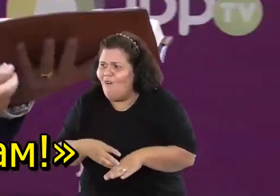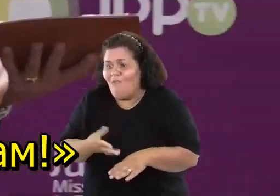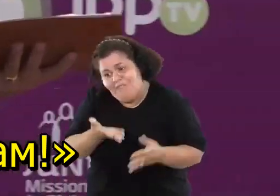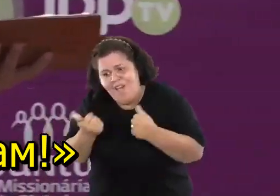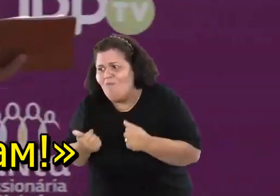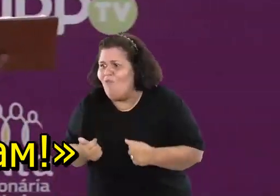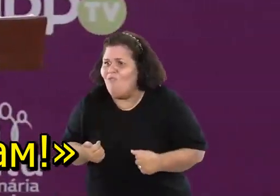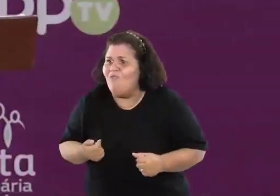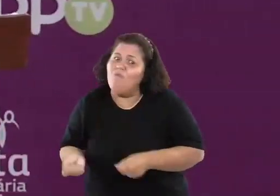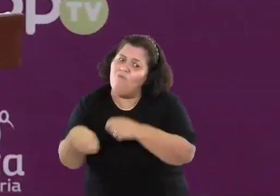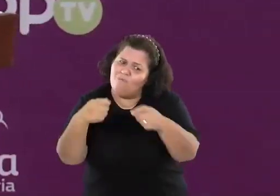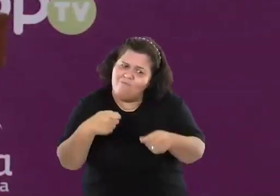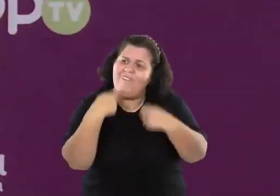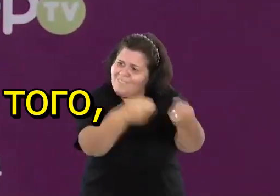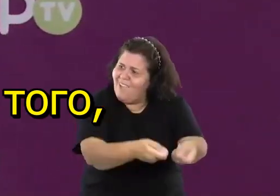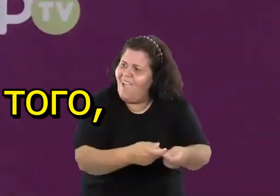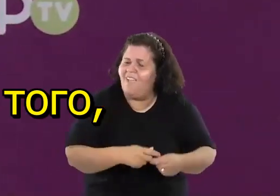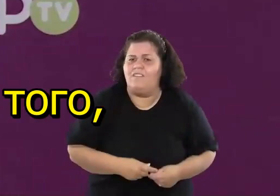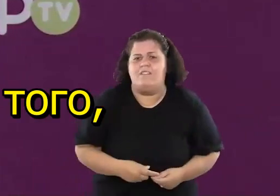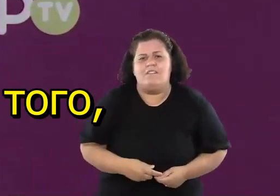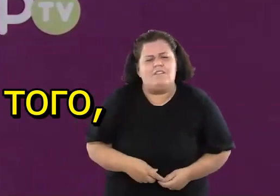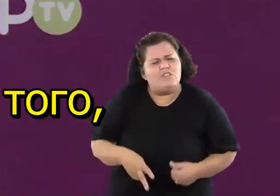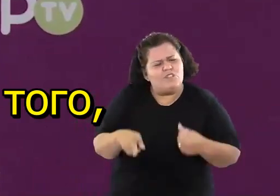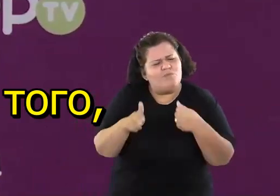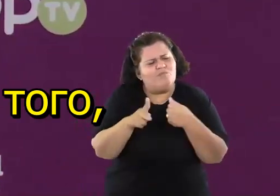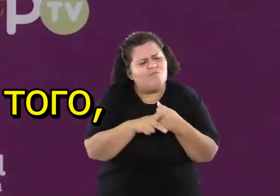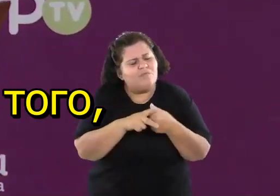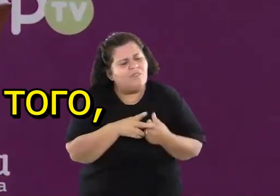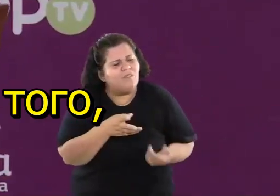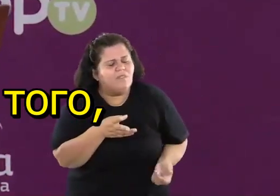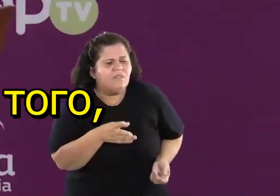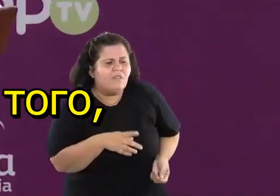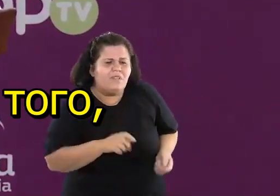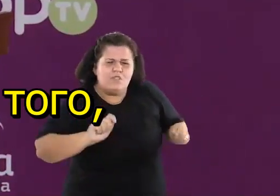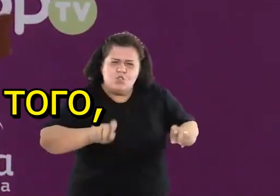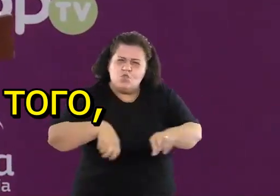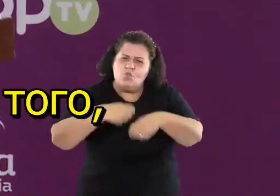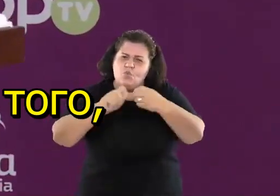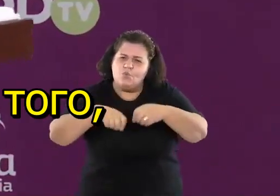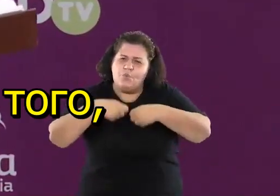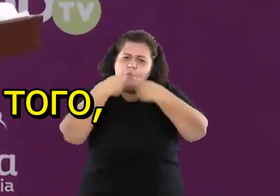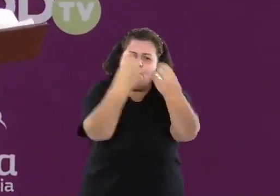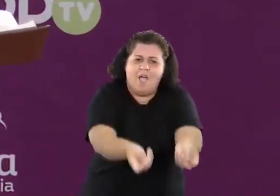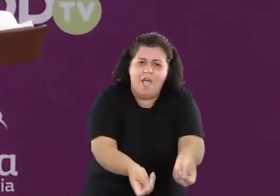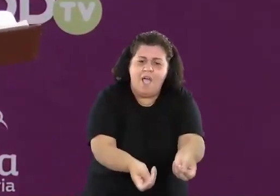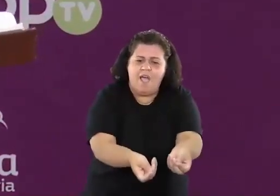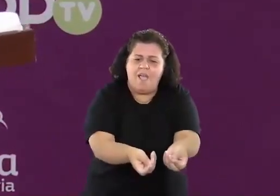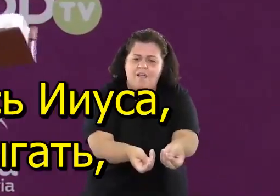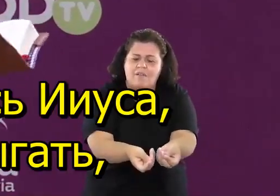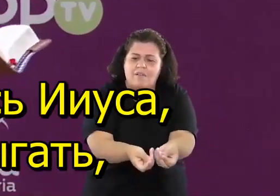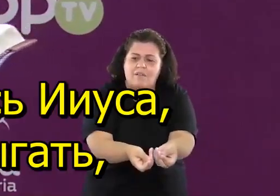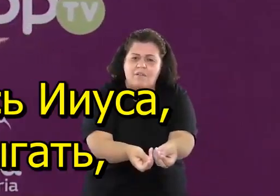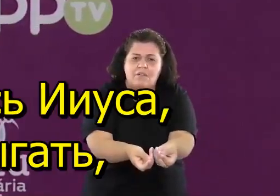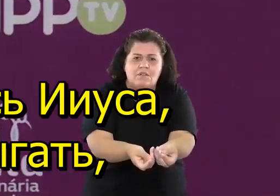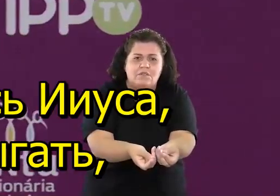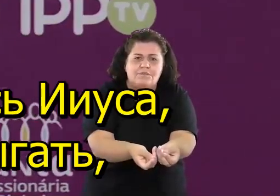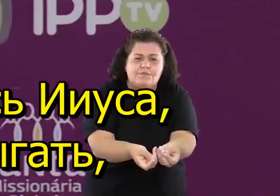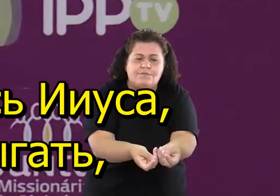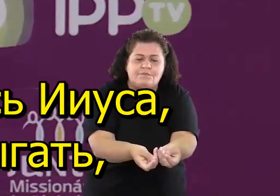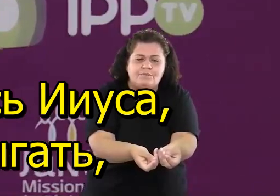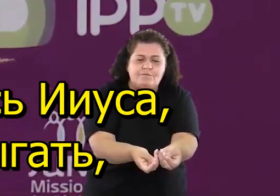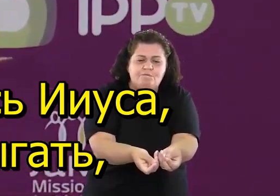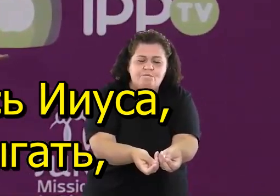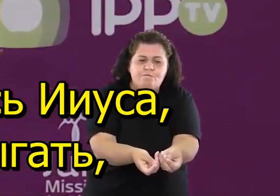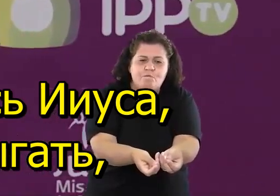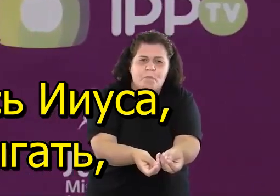nosso encontro. E diz a Escritura que depois que eles lançam as redes, e do lado direito, em